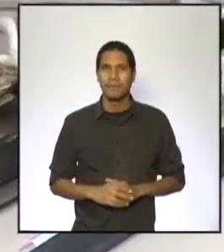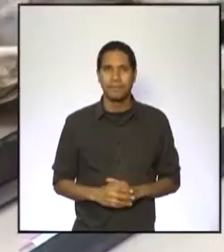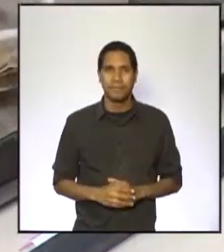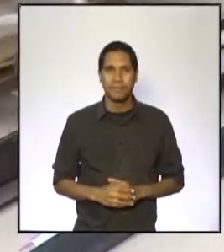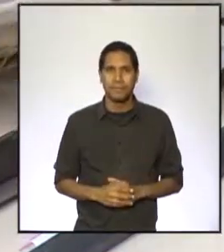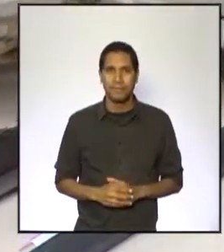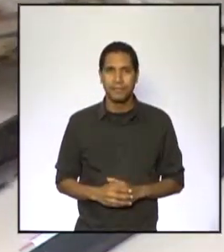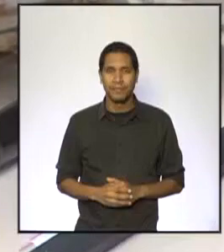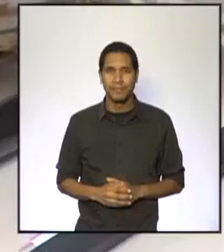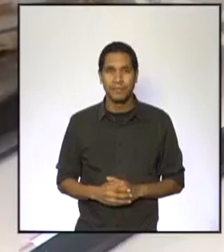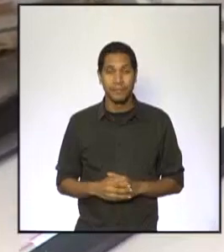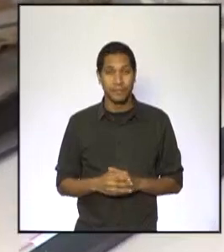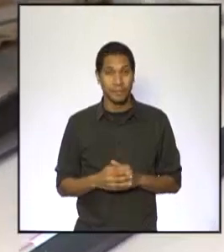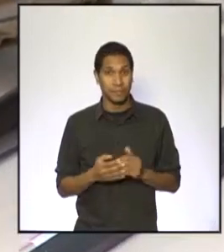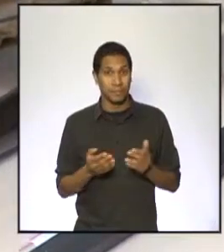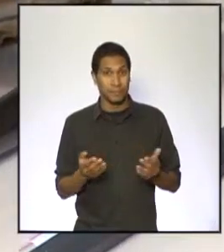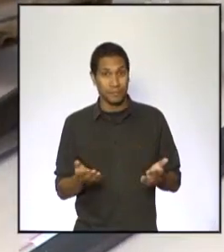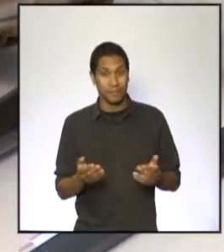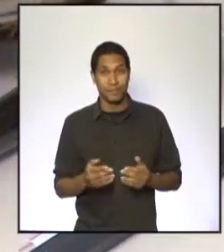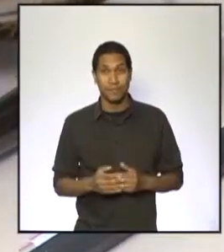E aqui, então, vamos